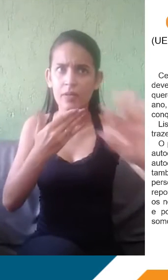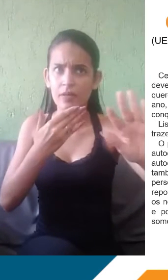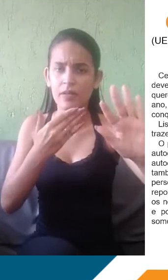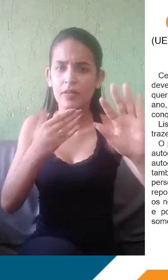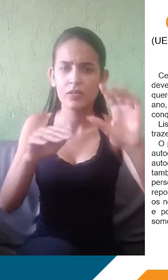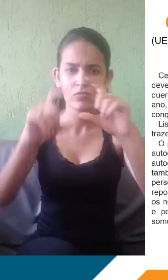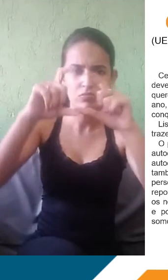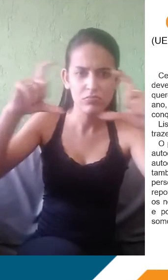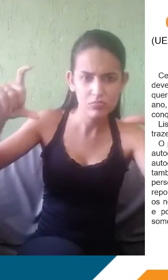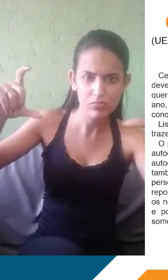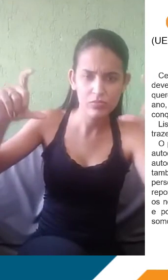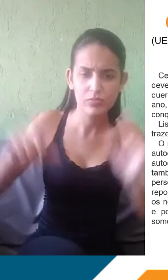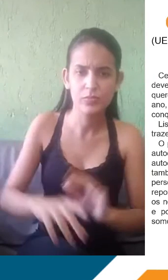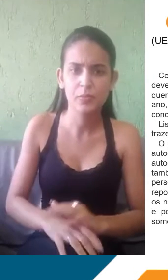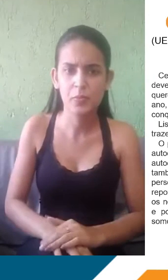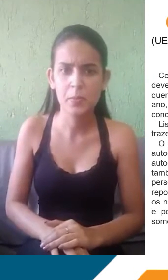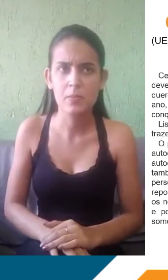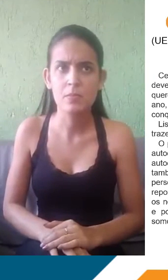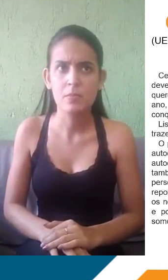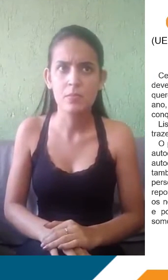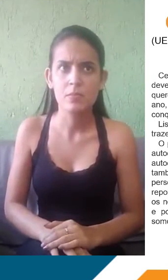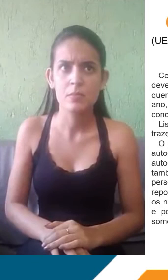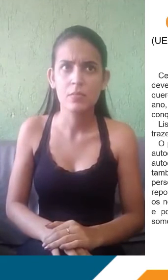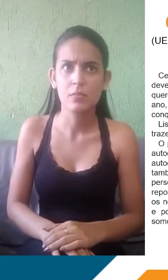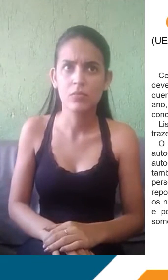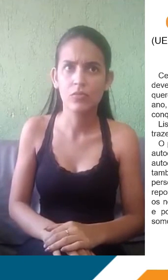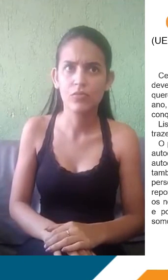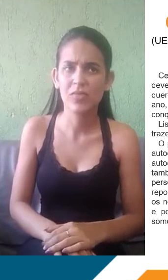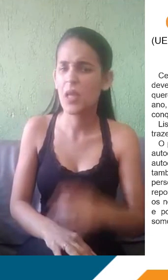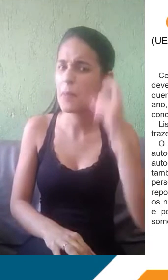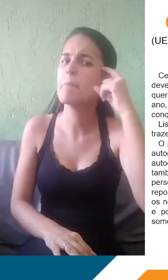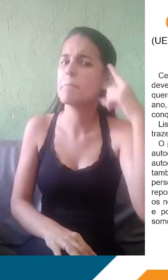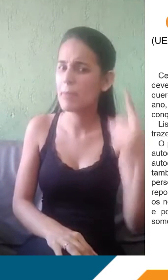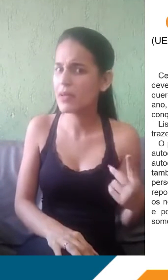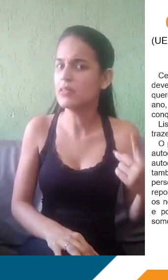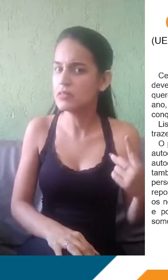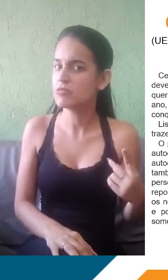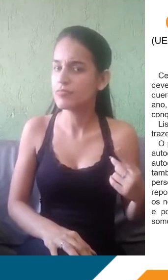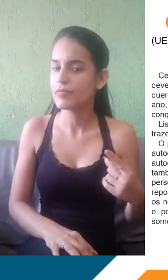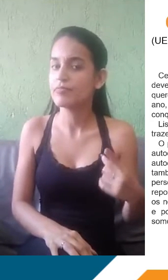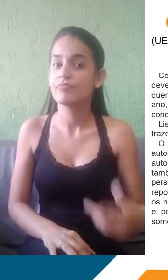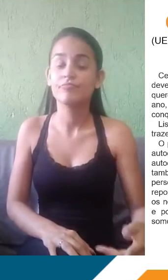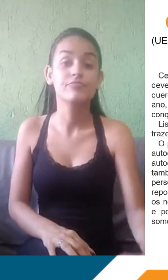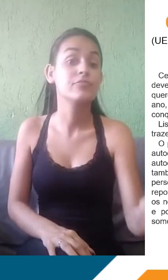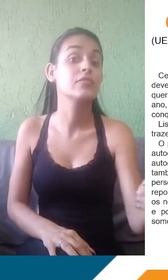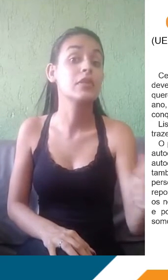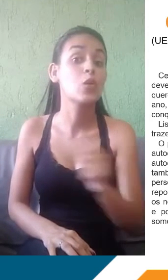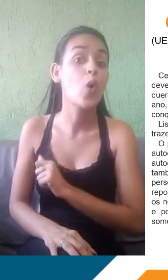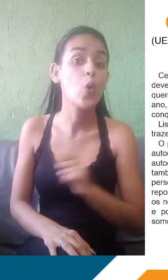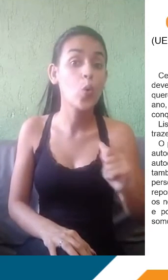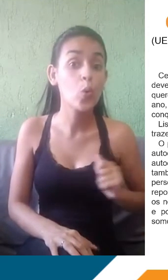ser levados em consideração neste estudo. Com base neste argumento, Rodrigo Lacerda formula uma premissa geral